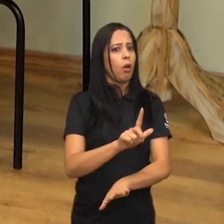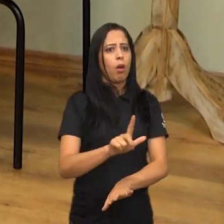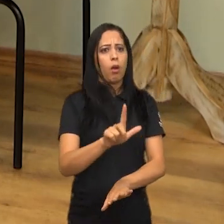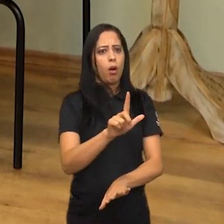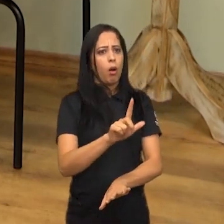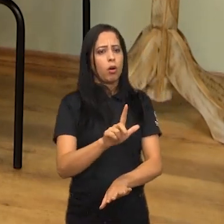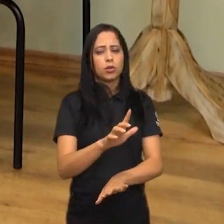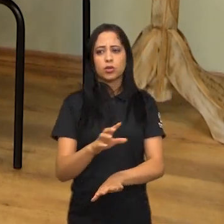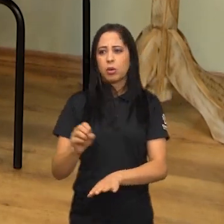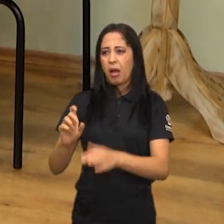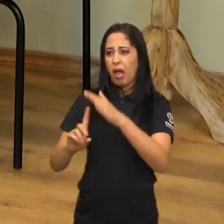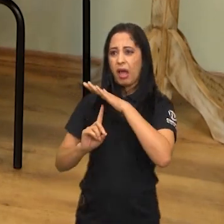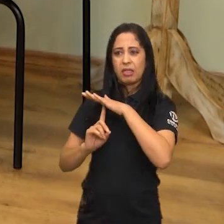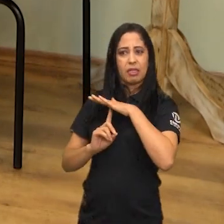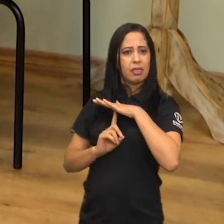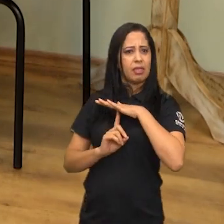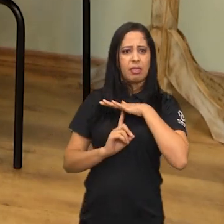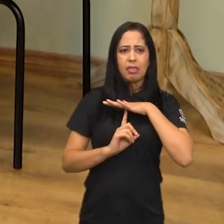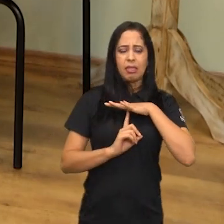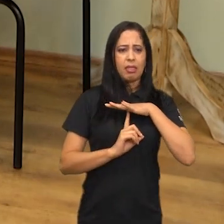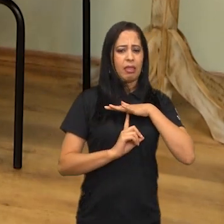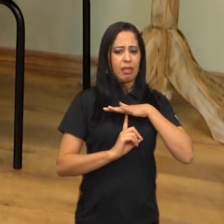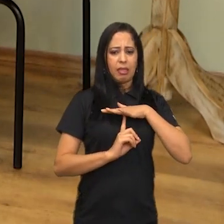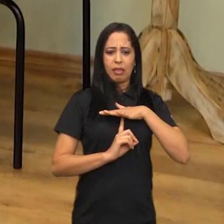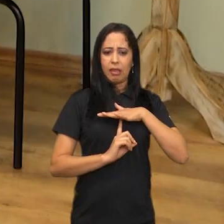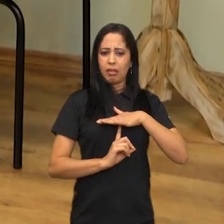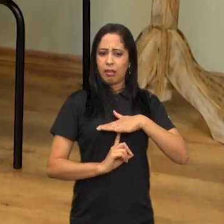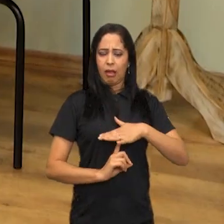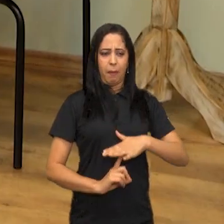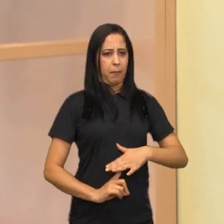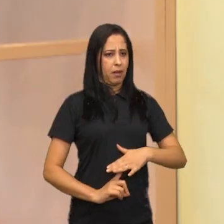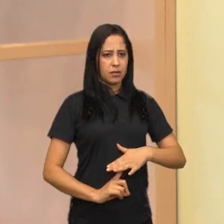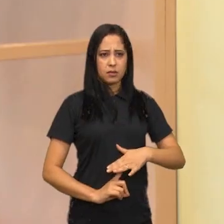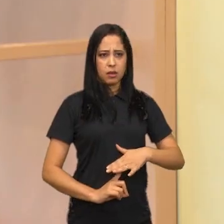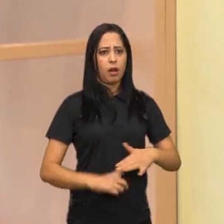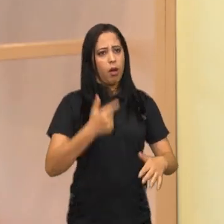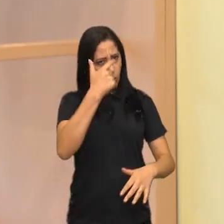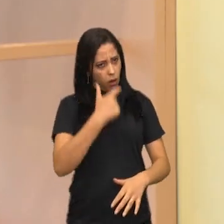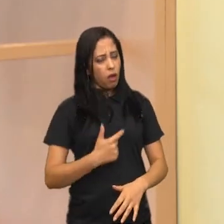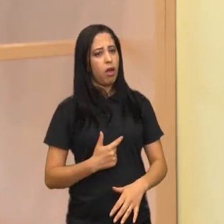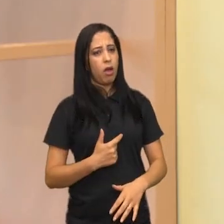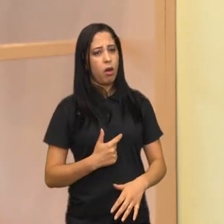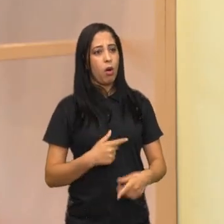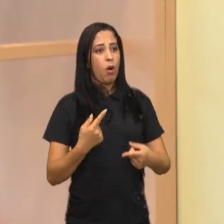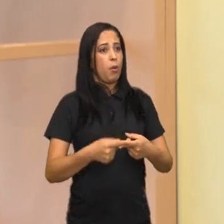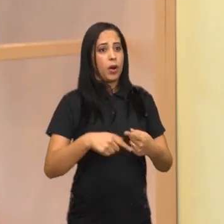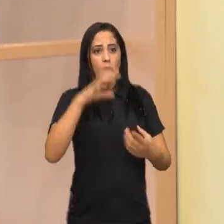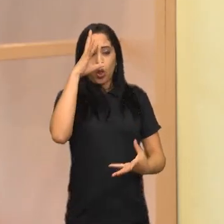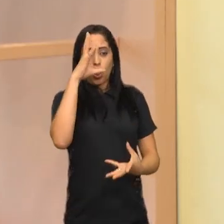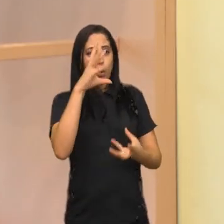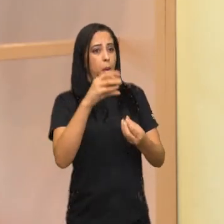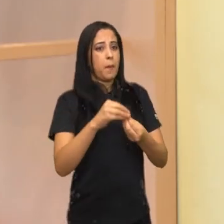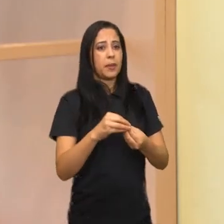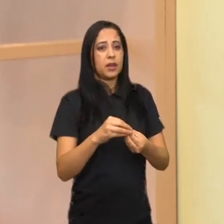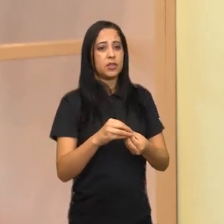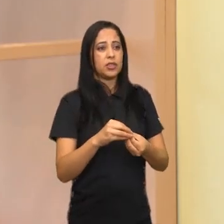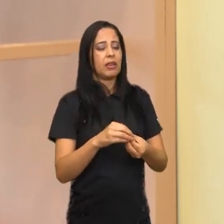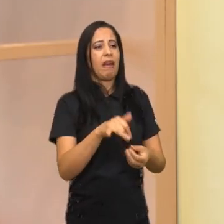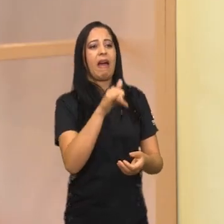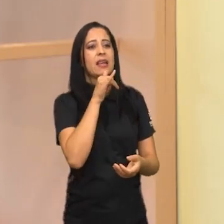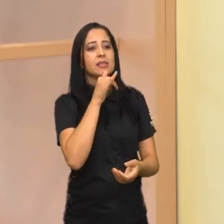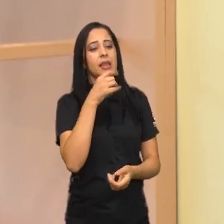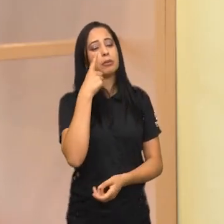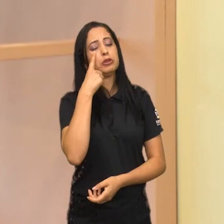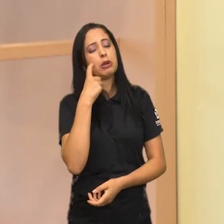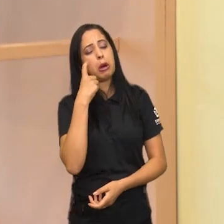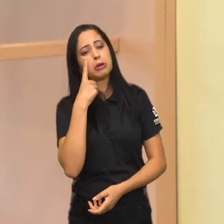uma depressão horrorosa, porque você não entende o que está acontecendo com você. Você não consegue achar um motivo para nada, você tem vontade de